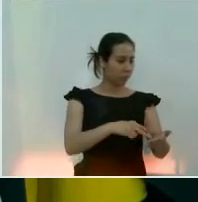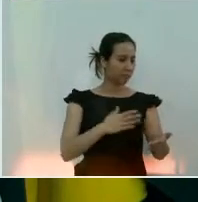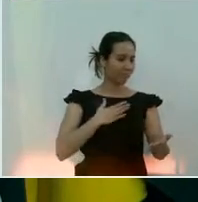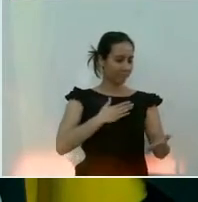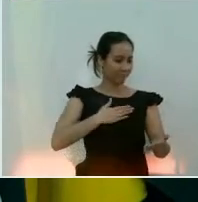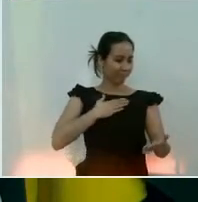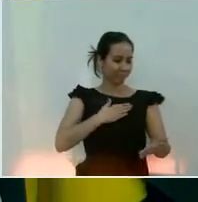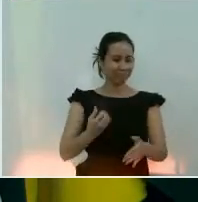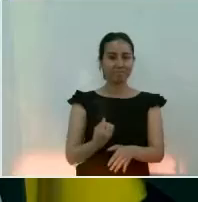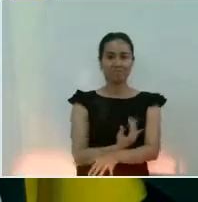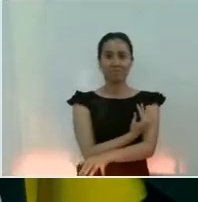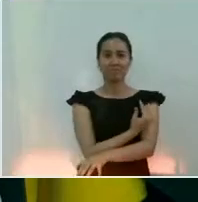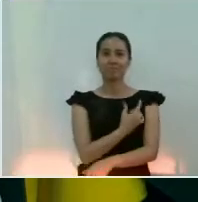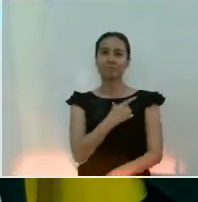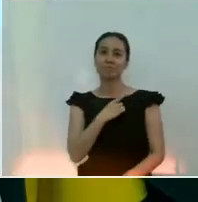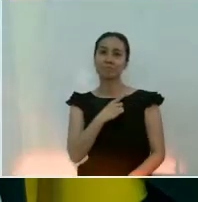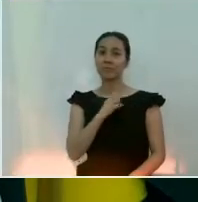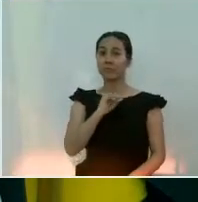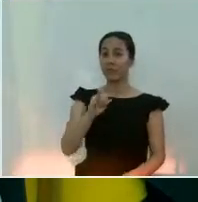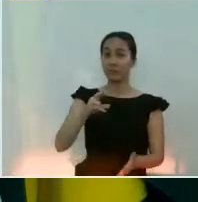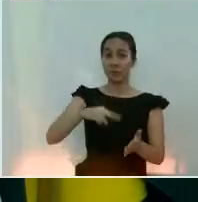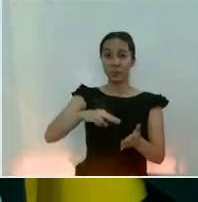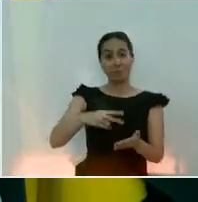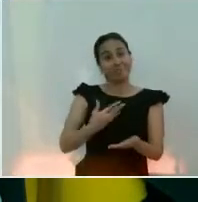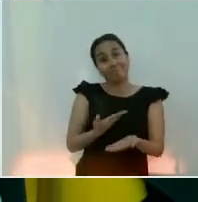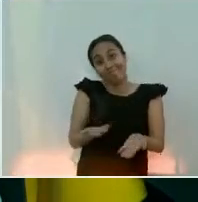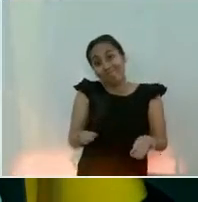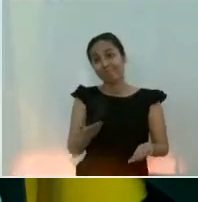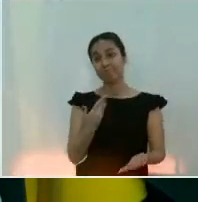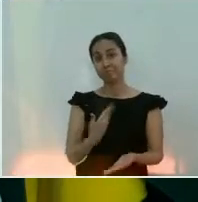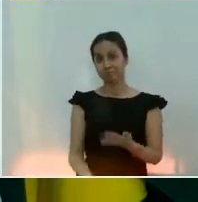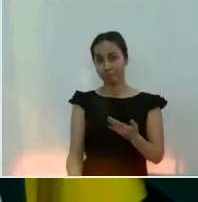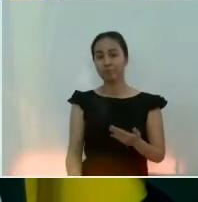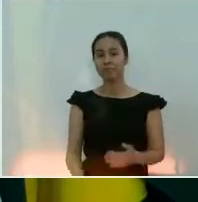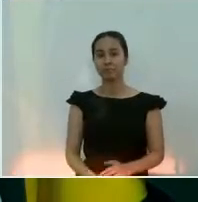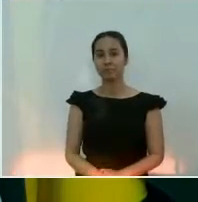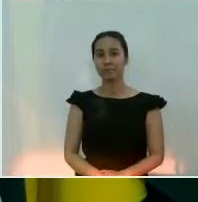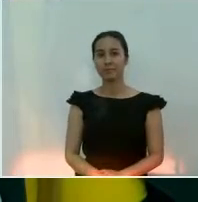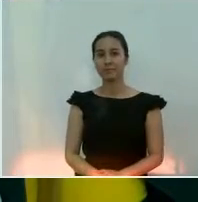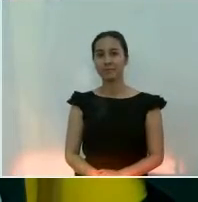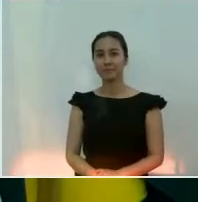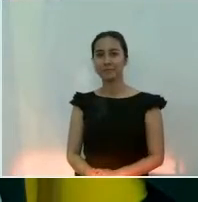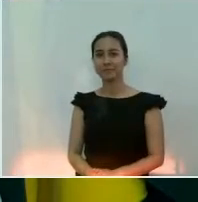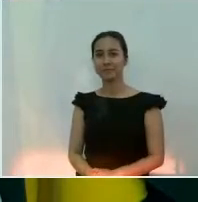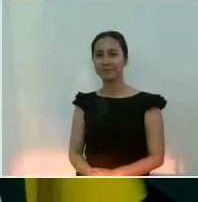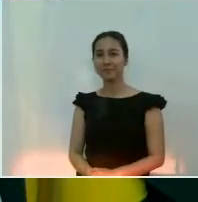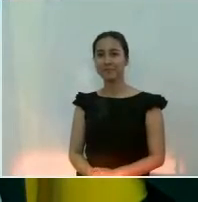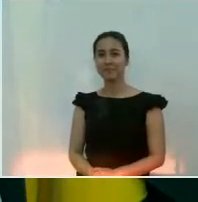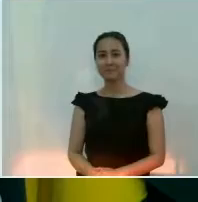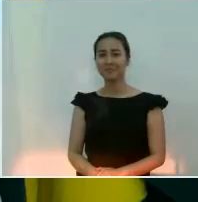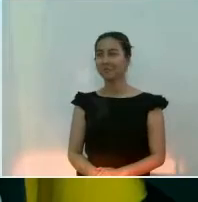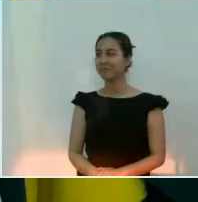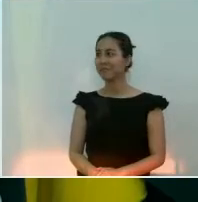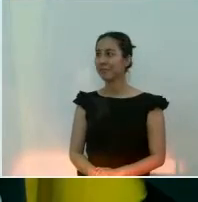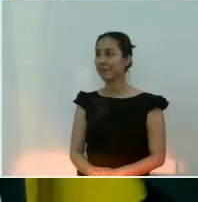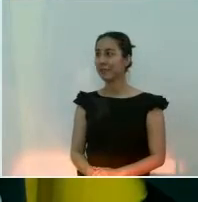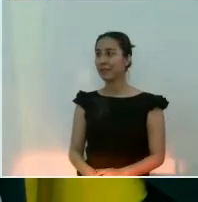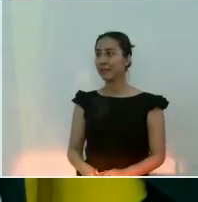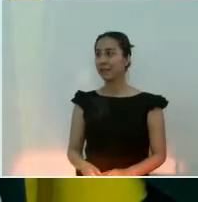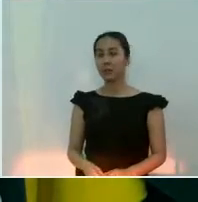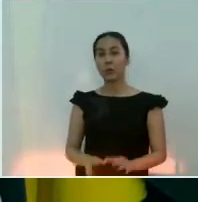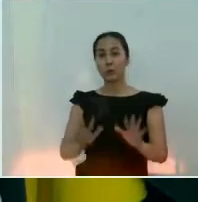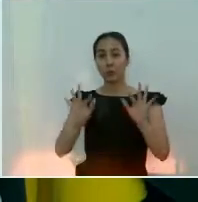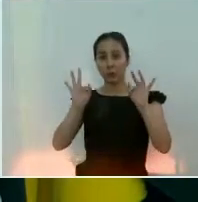mesmo tempo quem não leu perdeu então é isso as fontes e os autores eu vou citar no